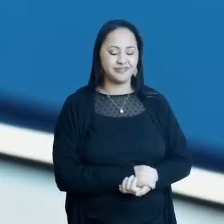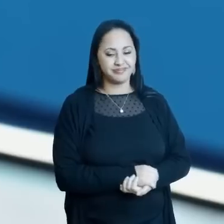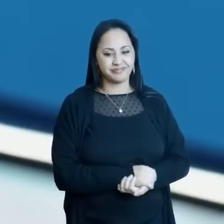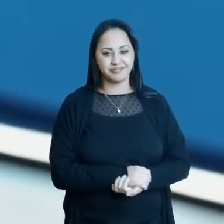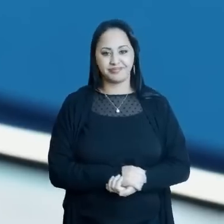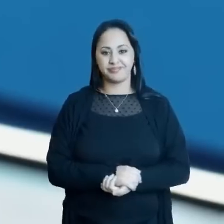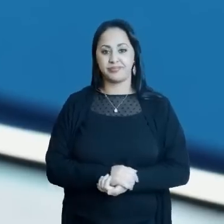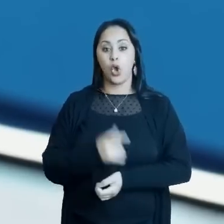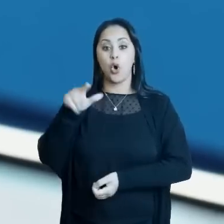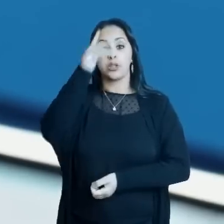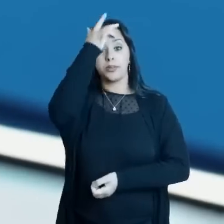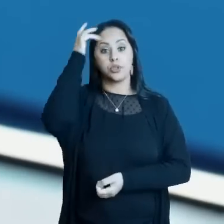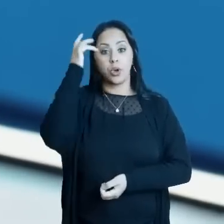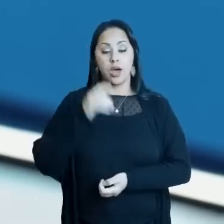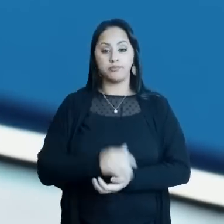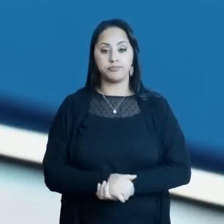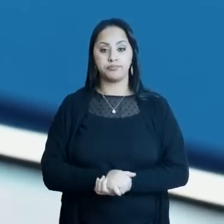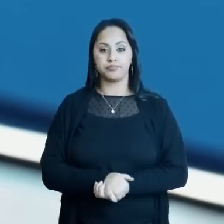Mais uma pessoa.